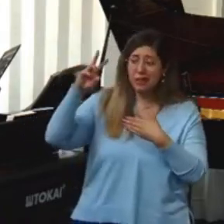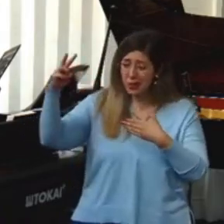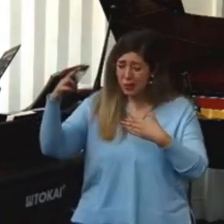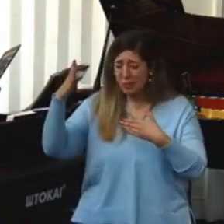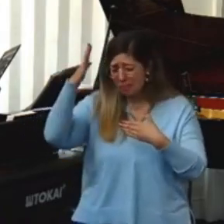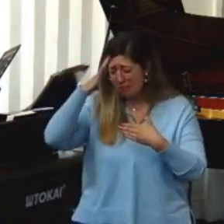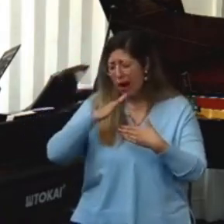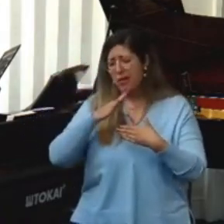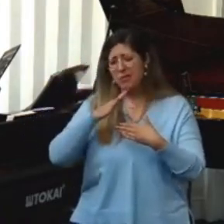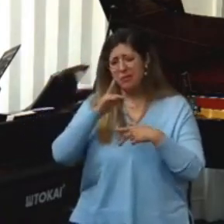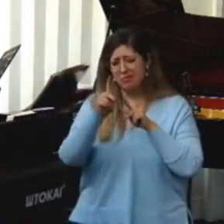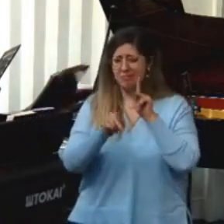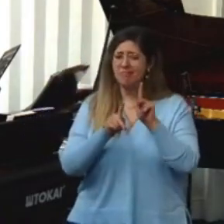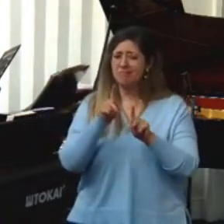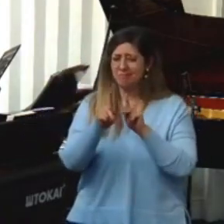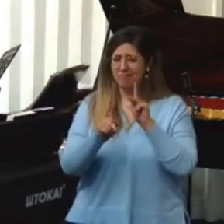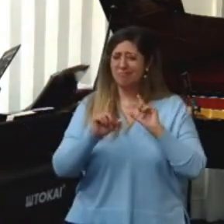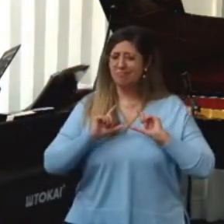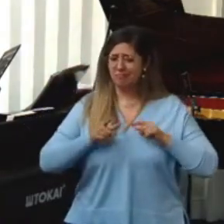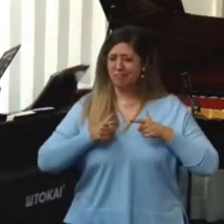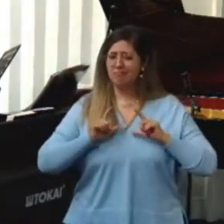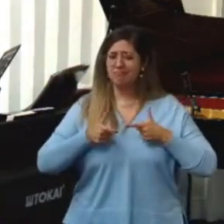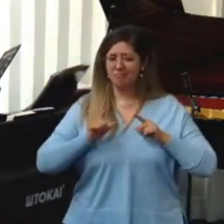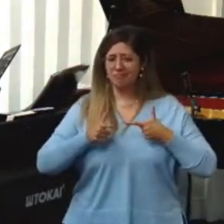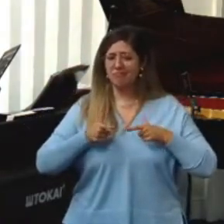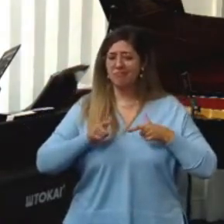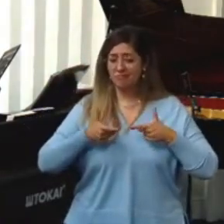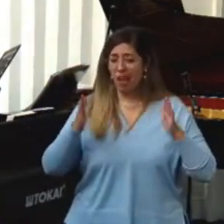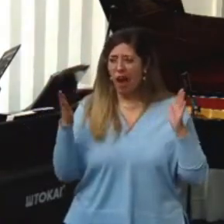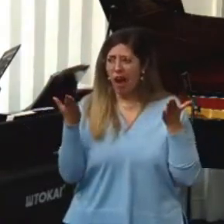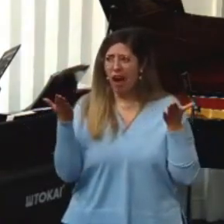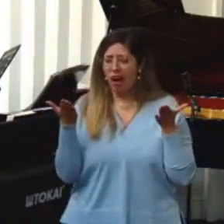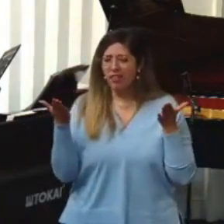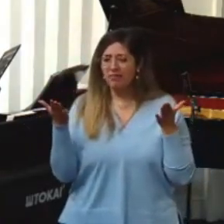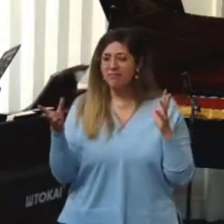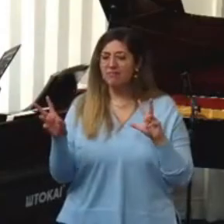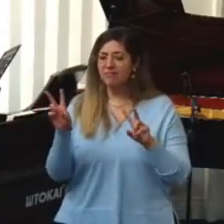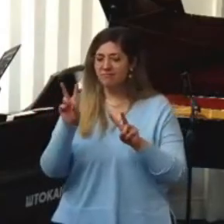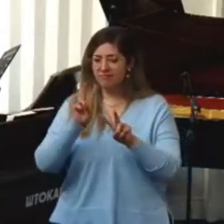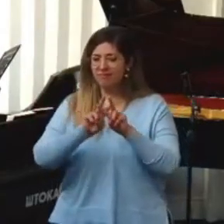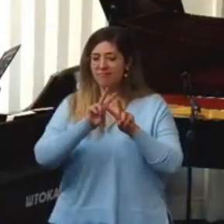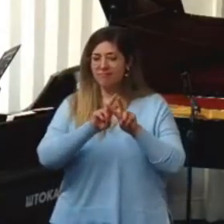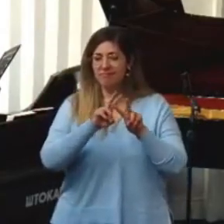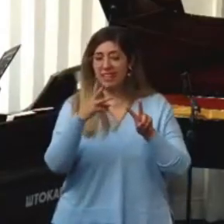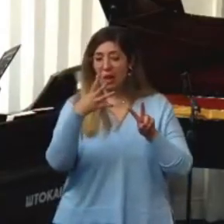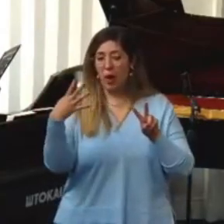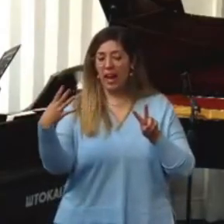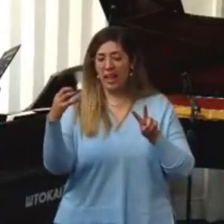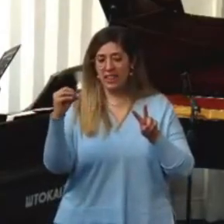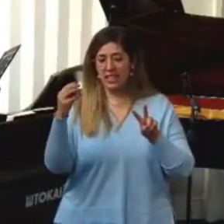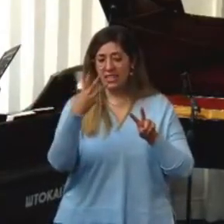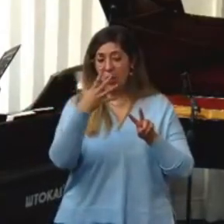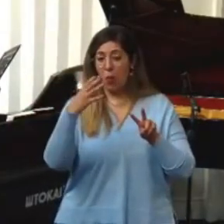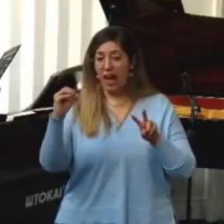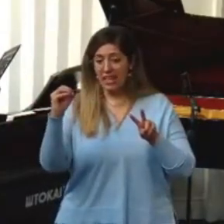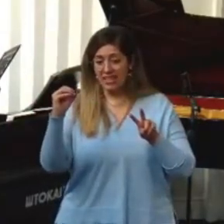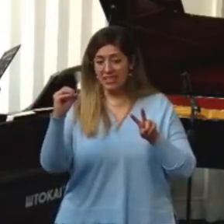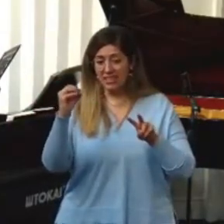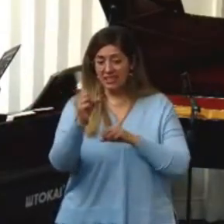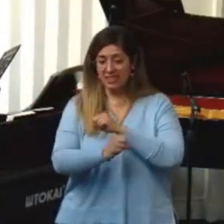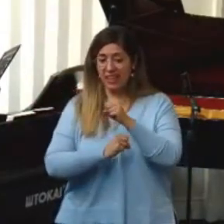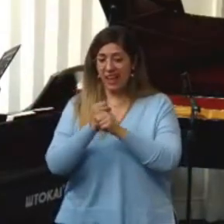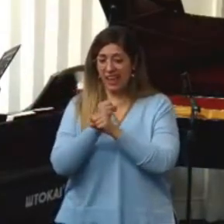Senhor, e por isso ele os entregou nas mãos dos filisteus durante 40 anos. Ele